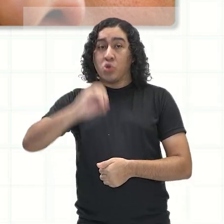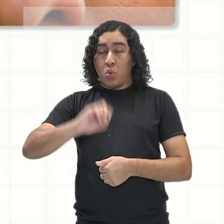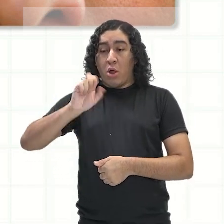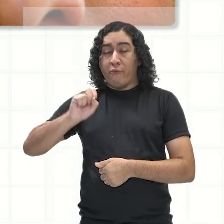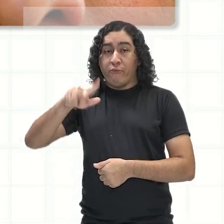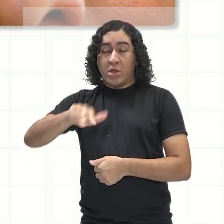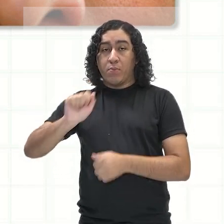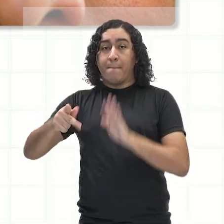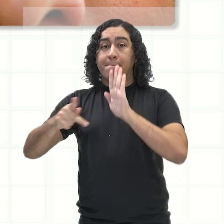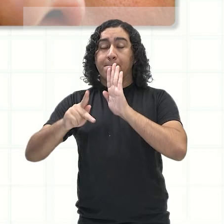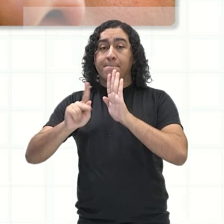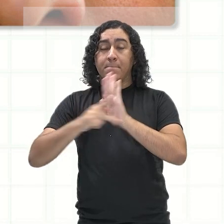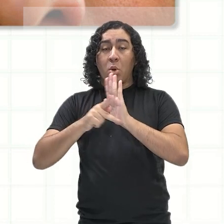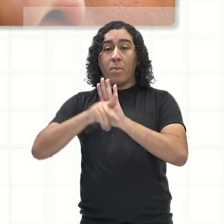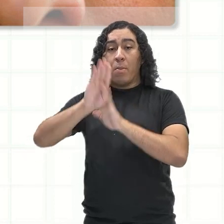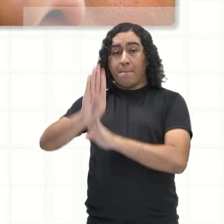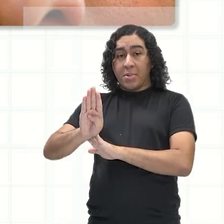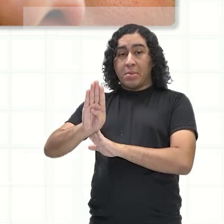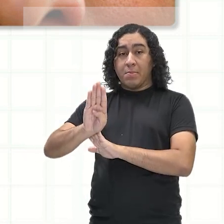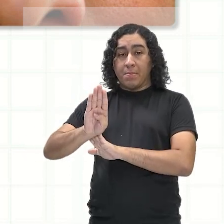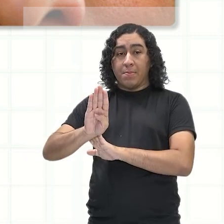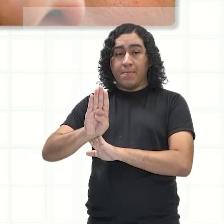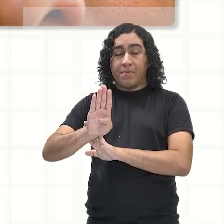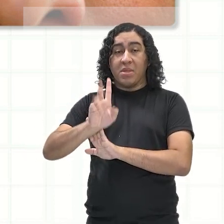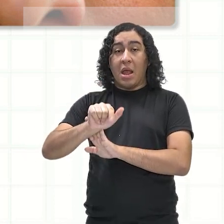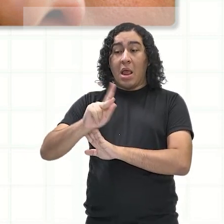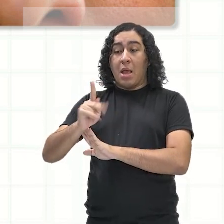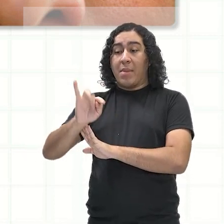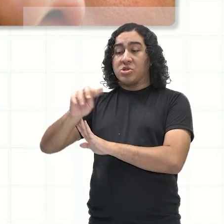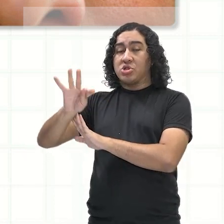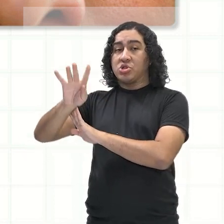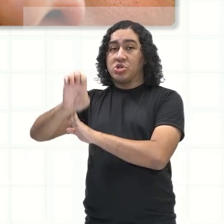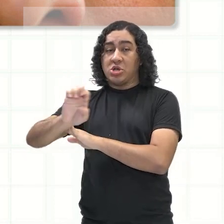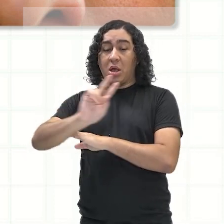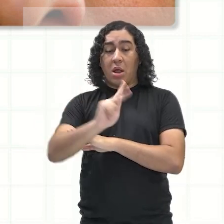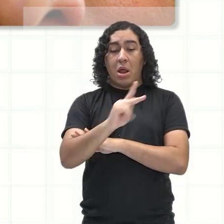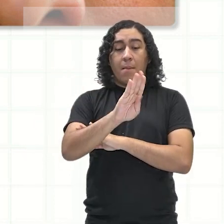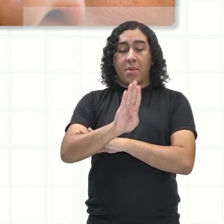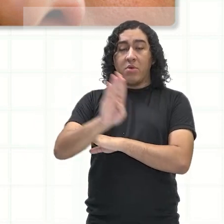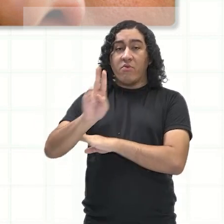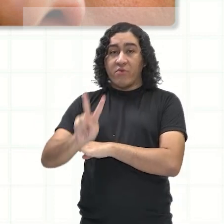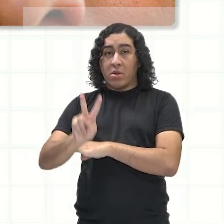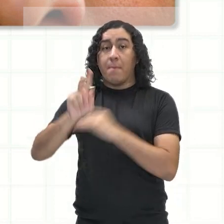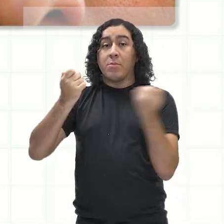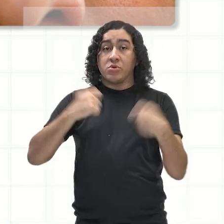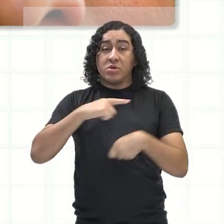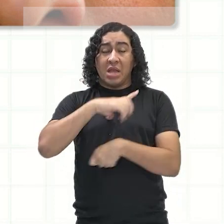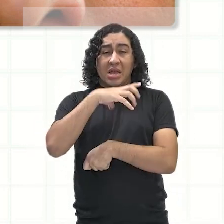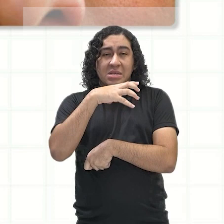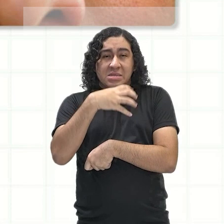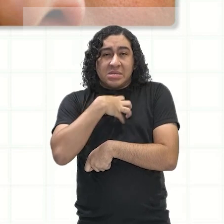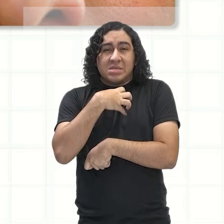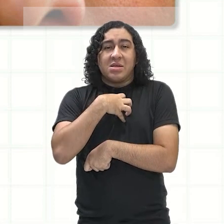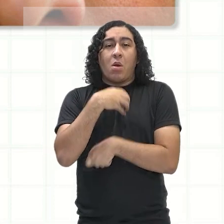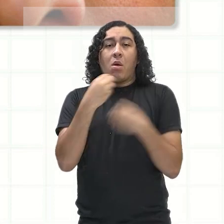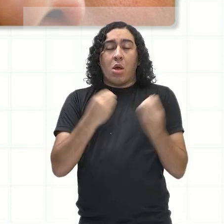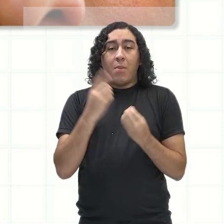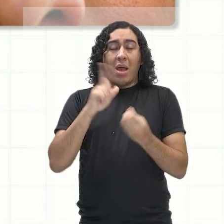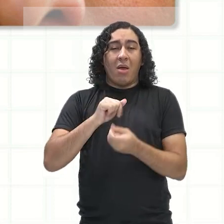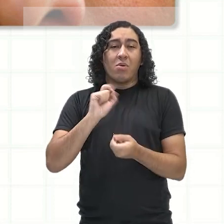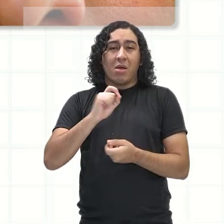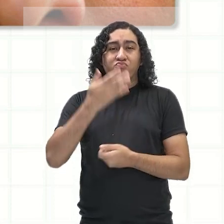da hepatite HBV. Pode levar ao aparecimento de sinais e sintomas agudos, como